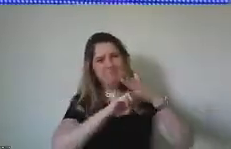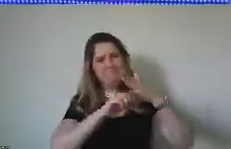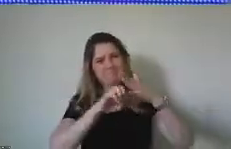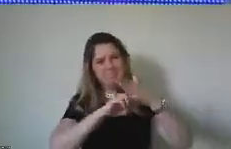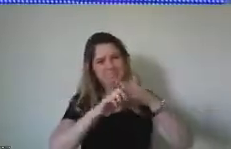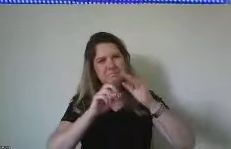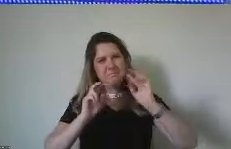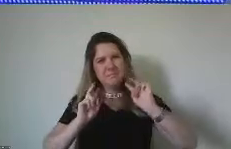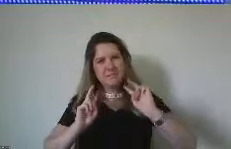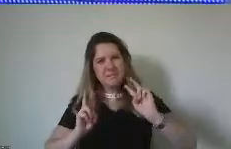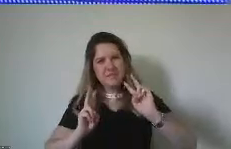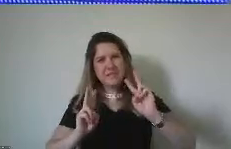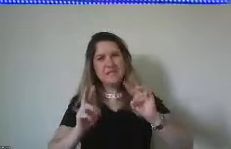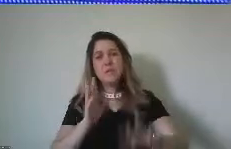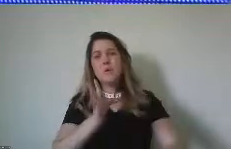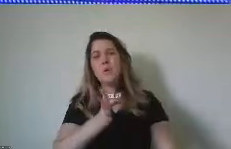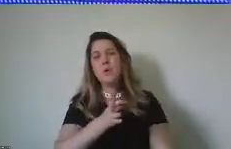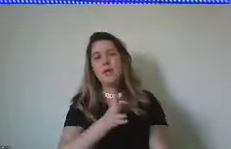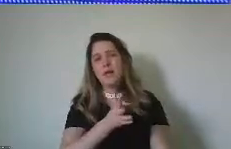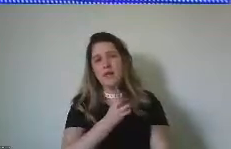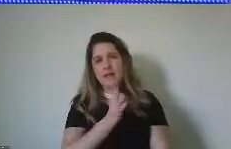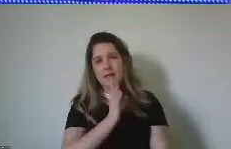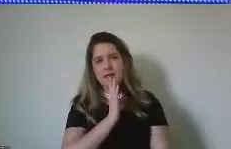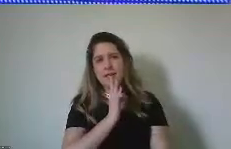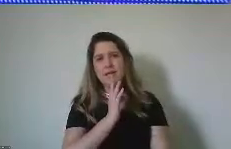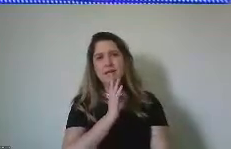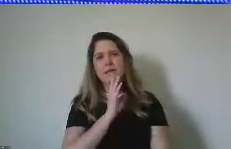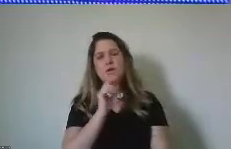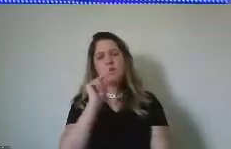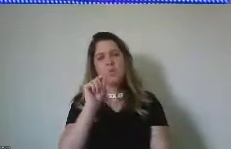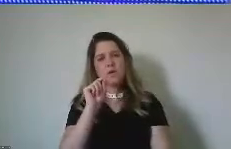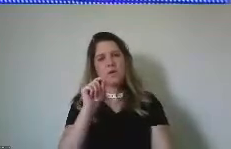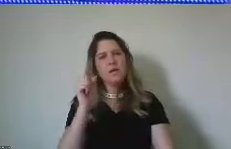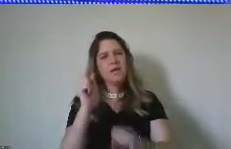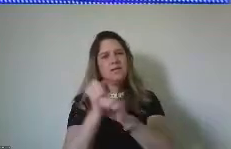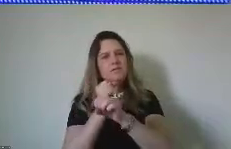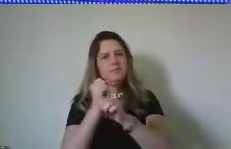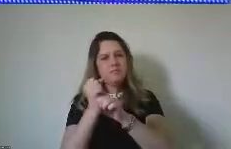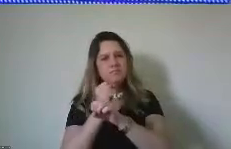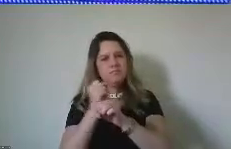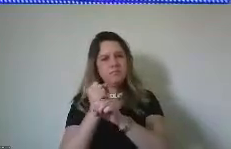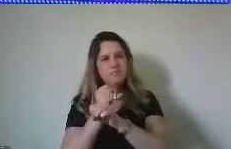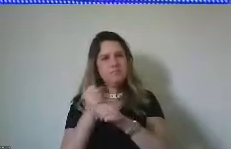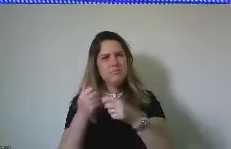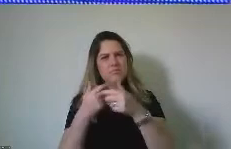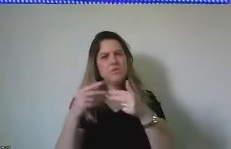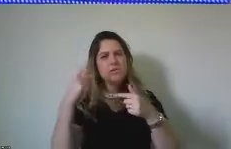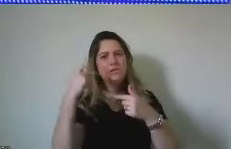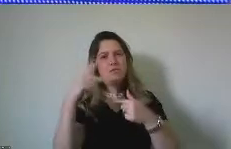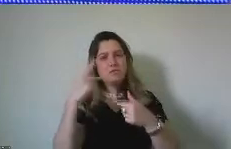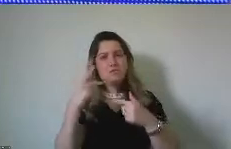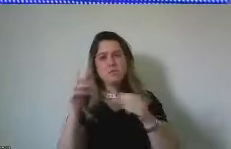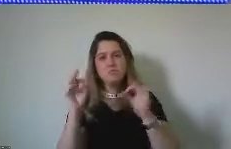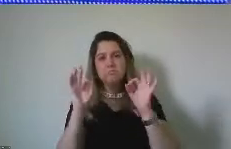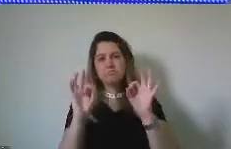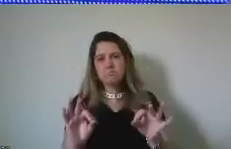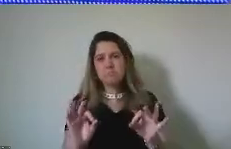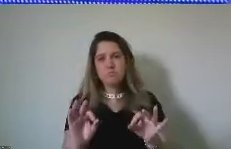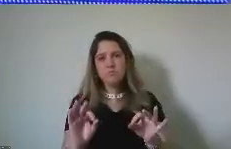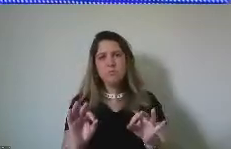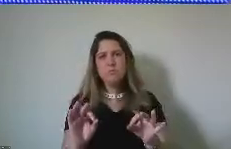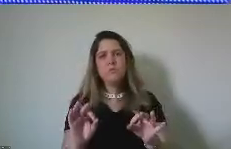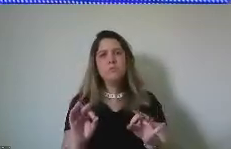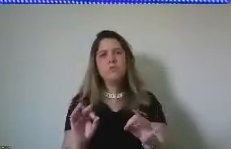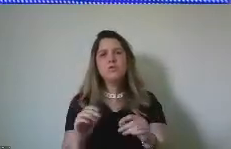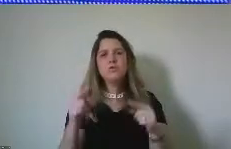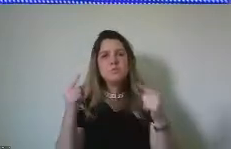que conhecem o que é construir uma linha de transmissão e um sistema de citações disputando por